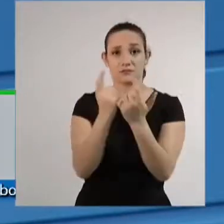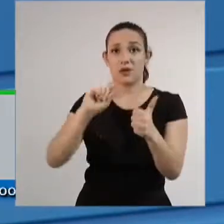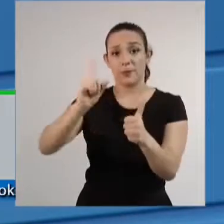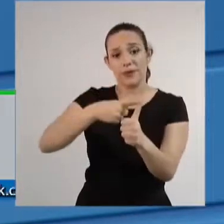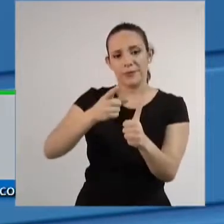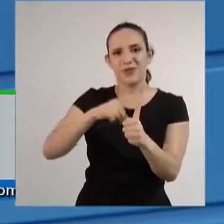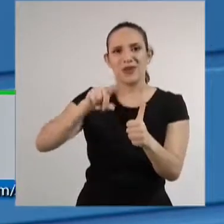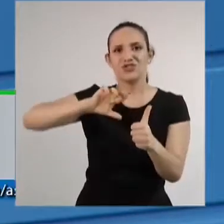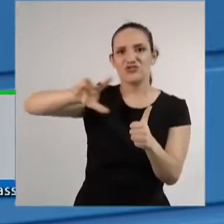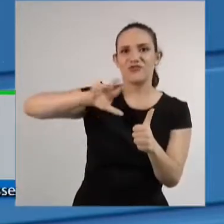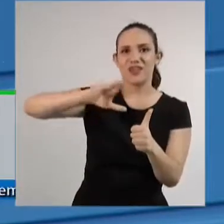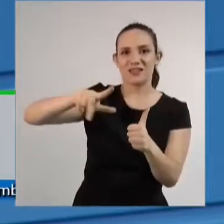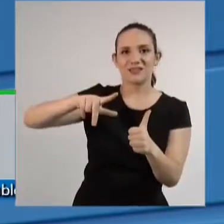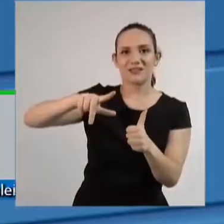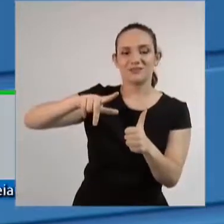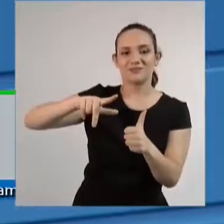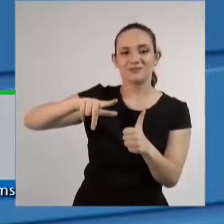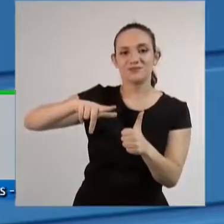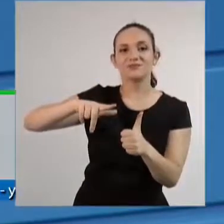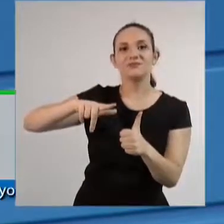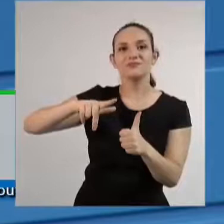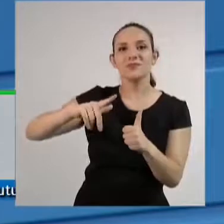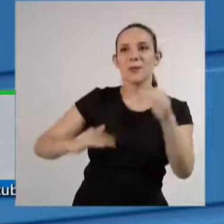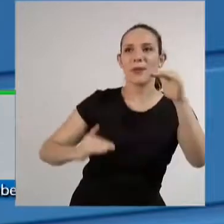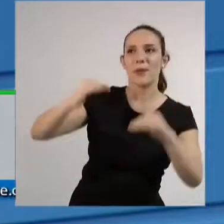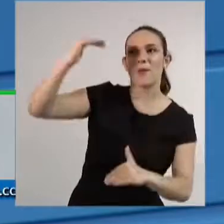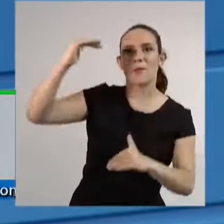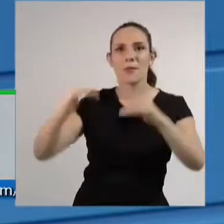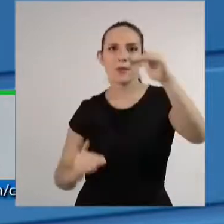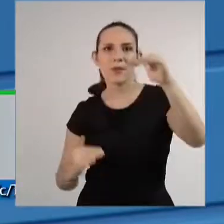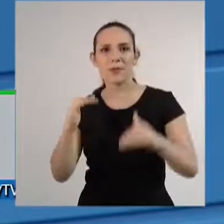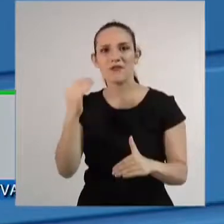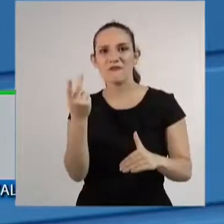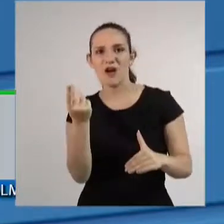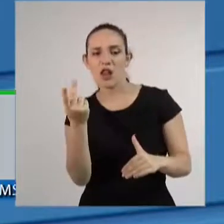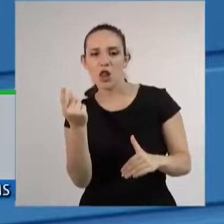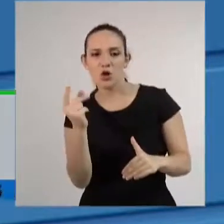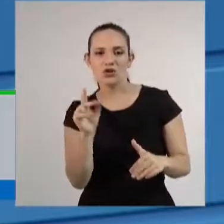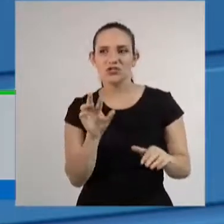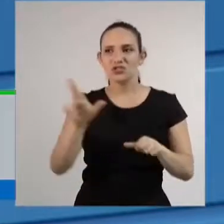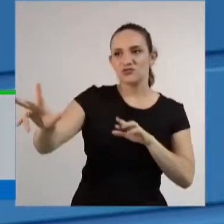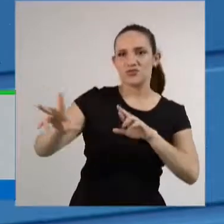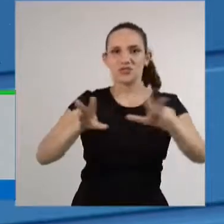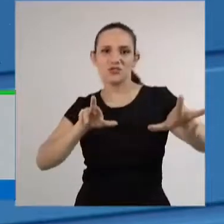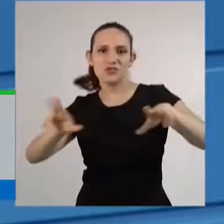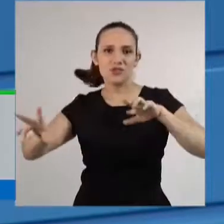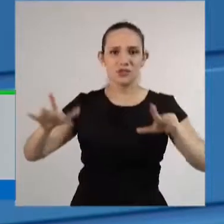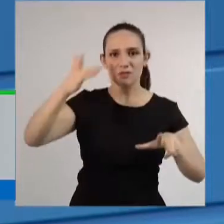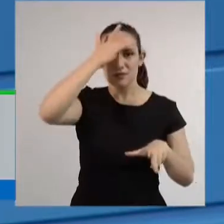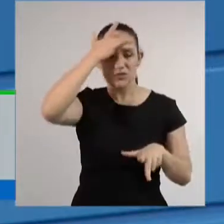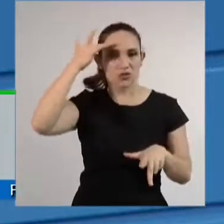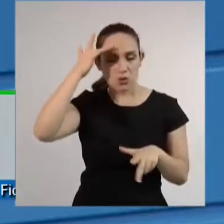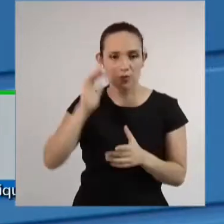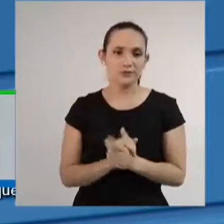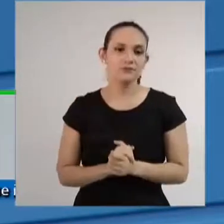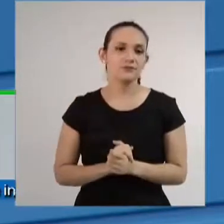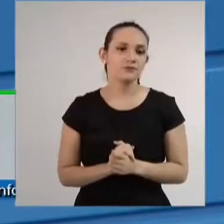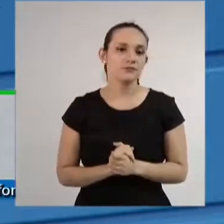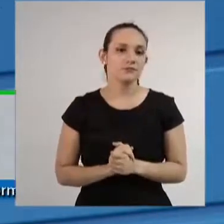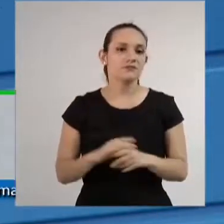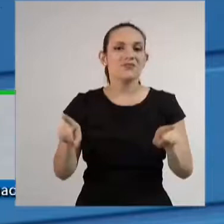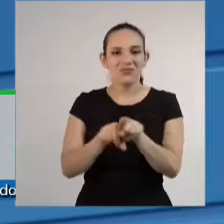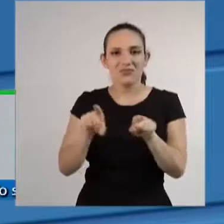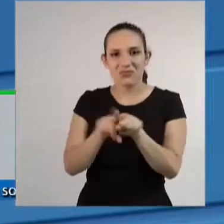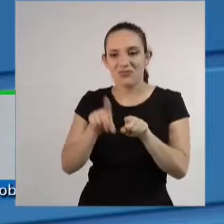da desigualdade, que Vossa Excelência traz aqui hoje, ainda com um recorte principalmente por